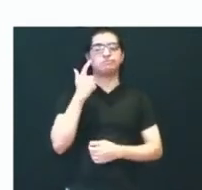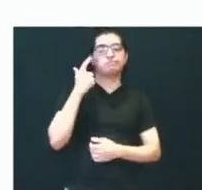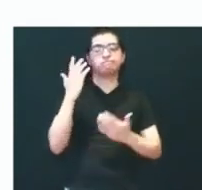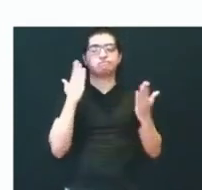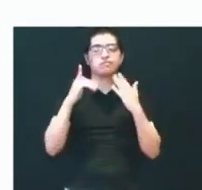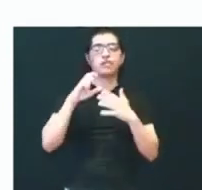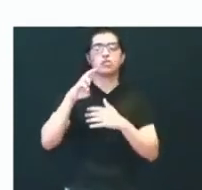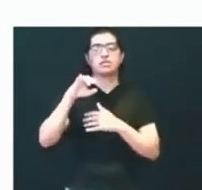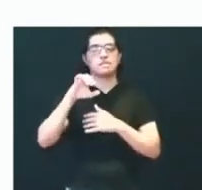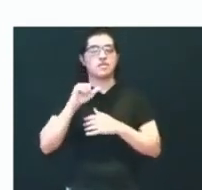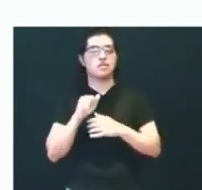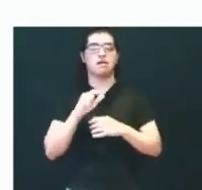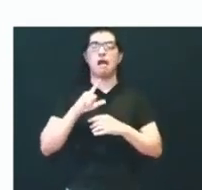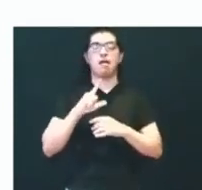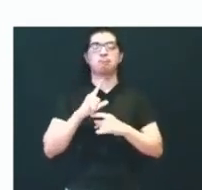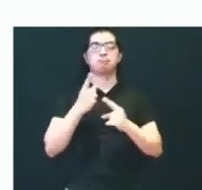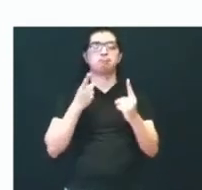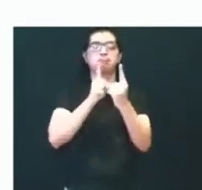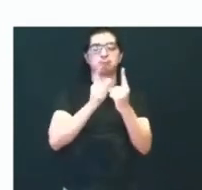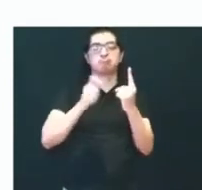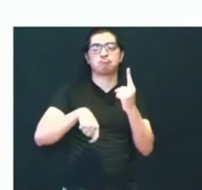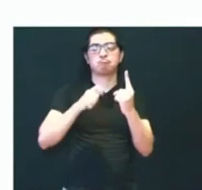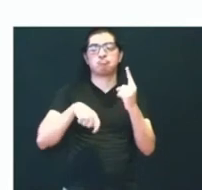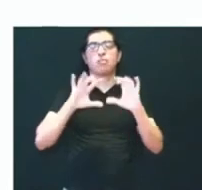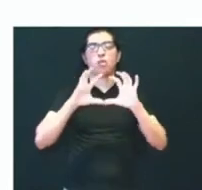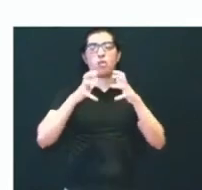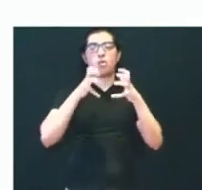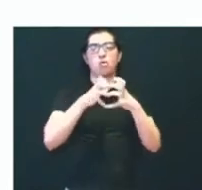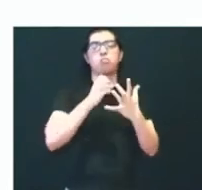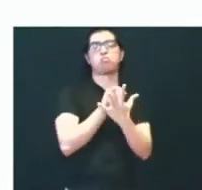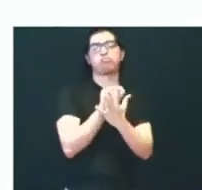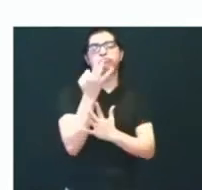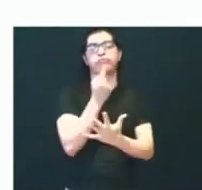leucemia, ele vai ser atendido dentro de uma equipe multidisciplinar e vai ter